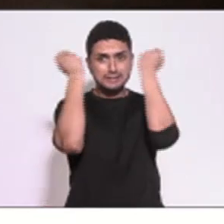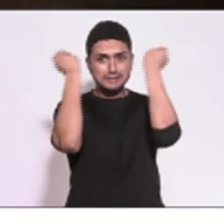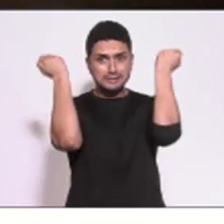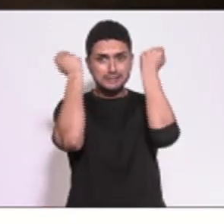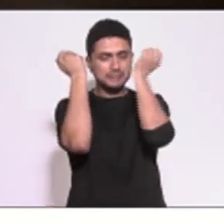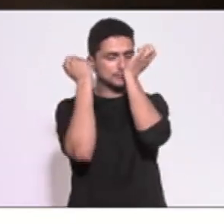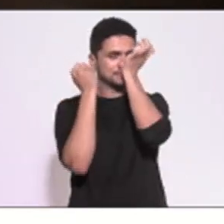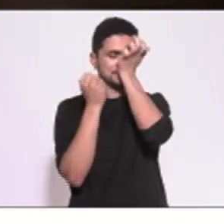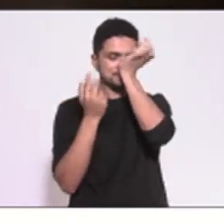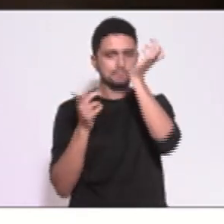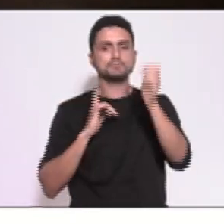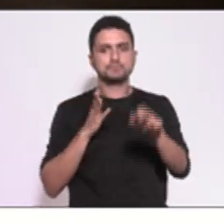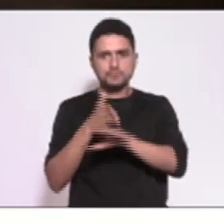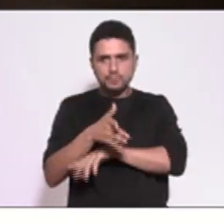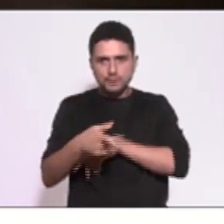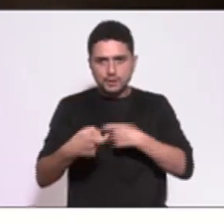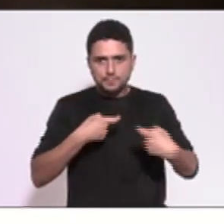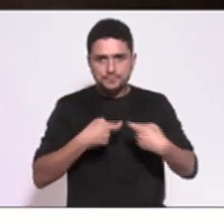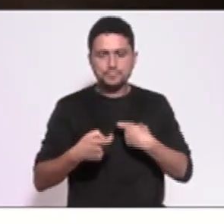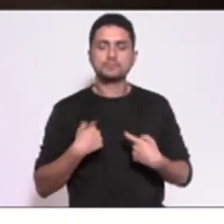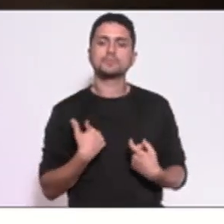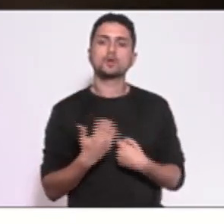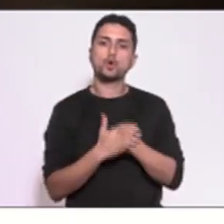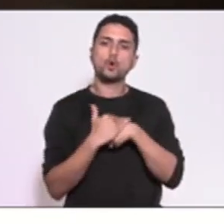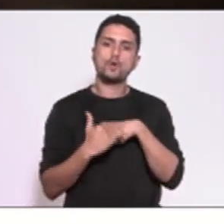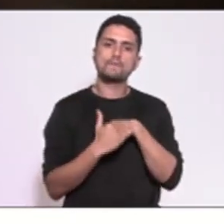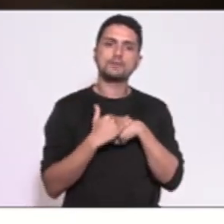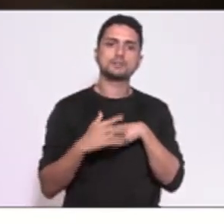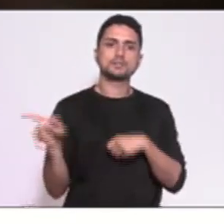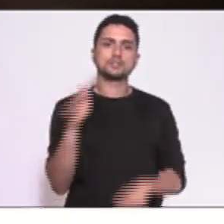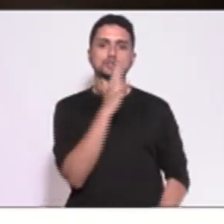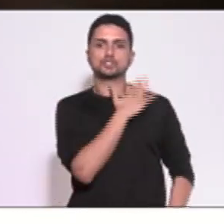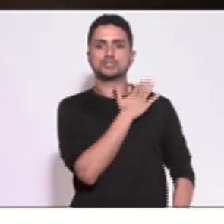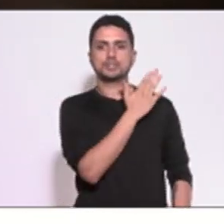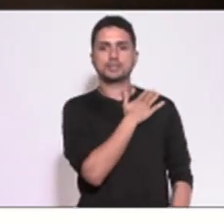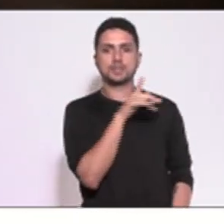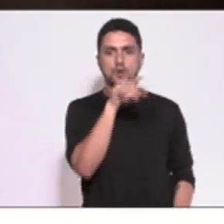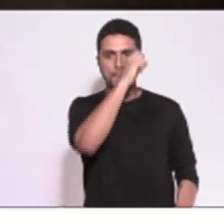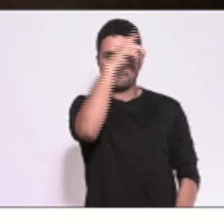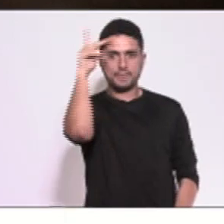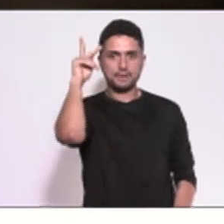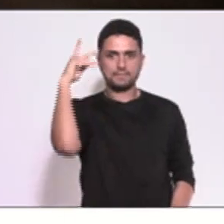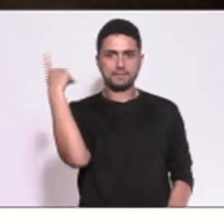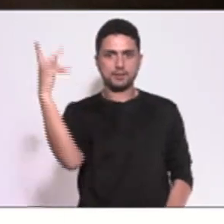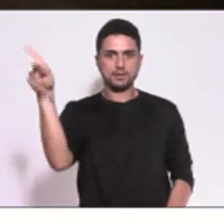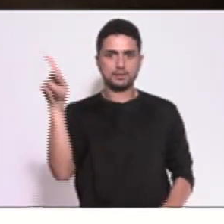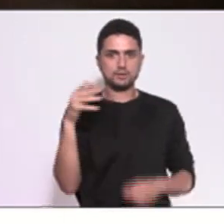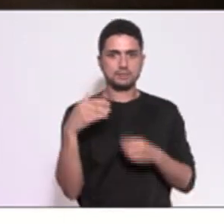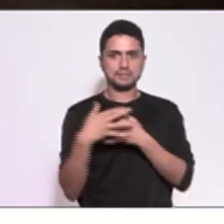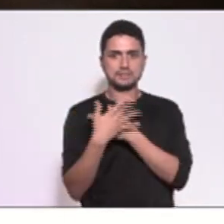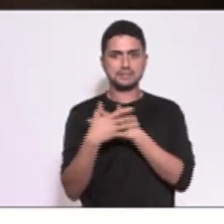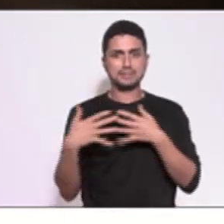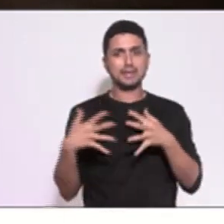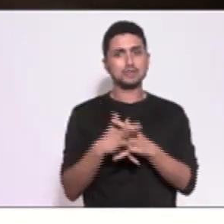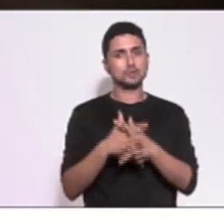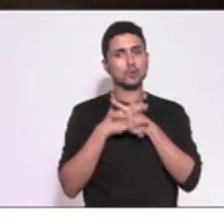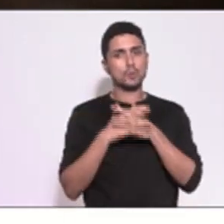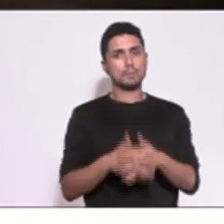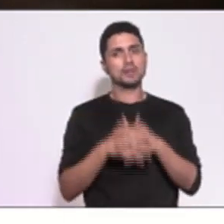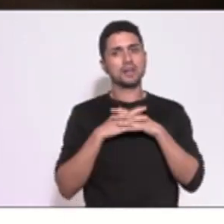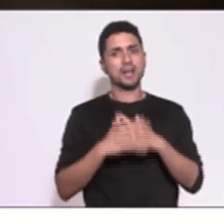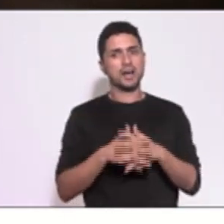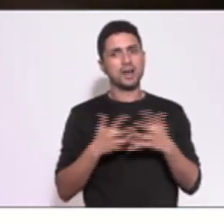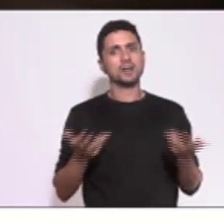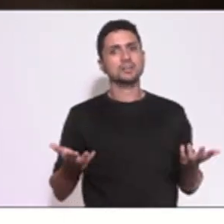conversar com o general prefeito da cidade, com as vicissitudes, as dificuldades daquela cidade complicada, daquela